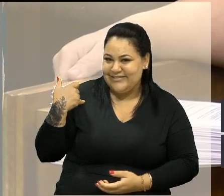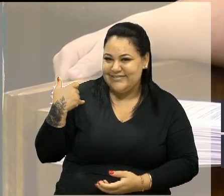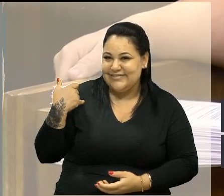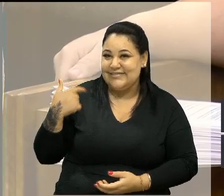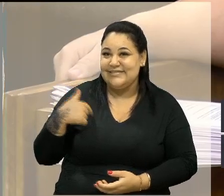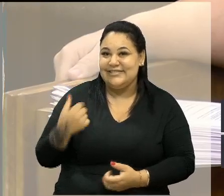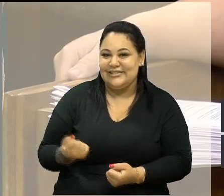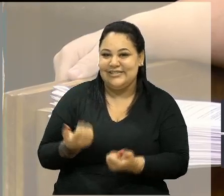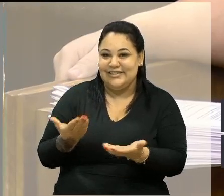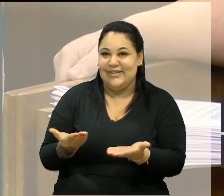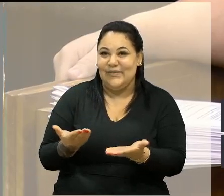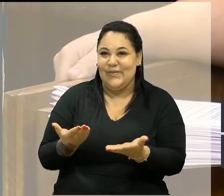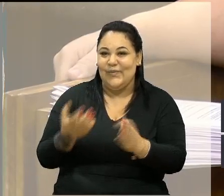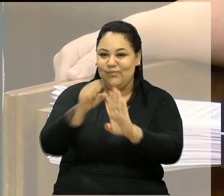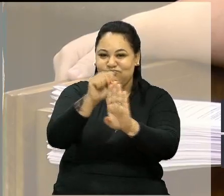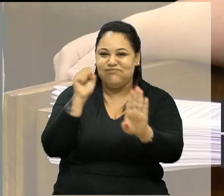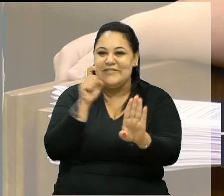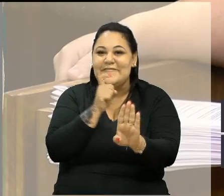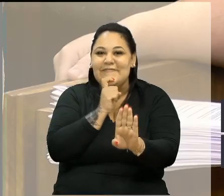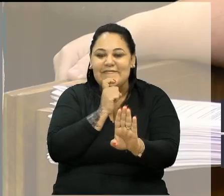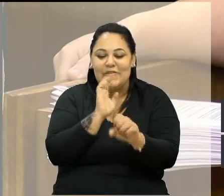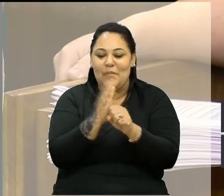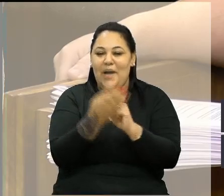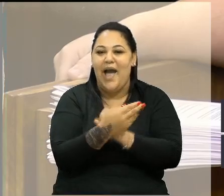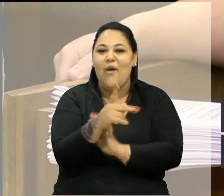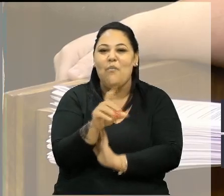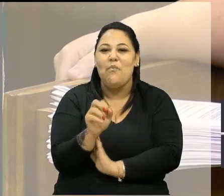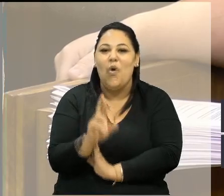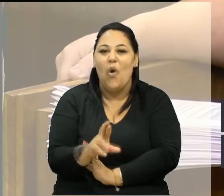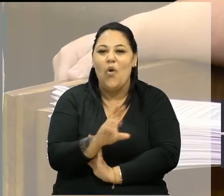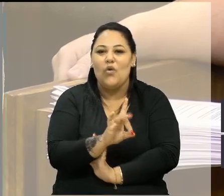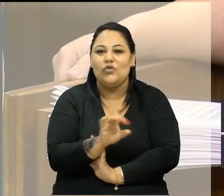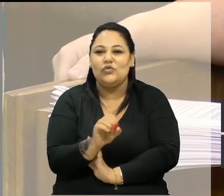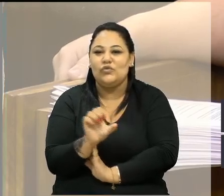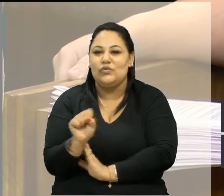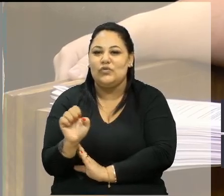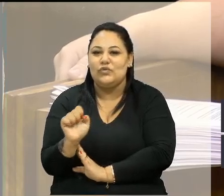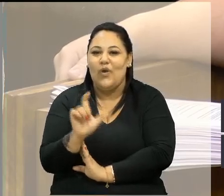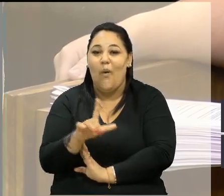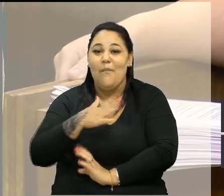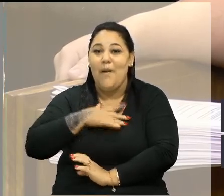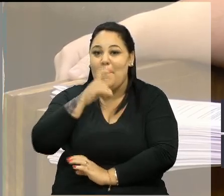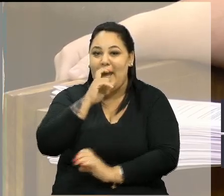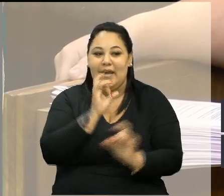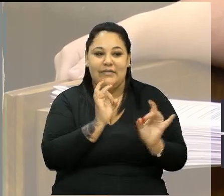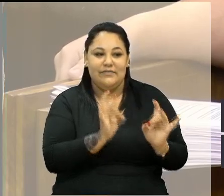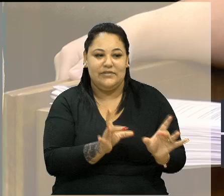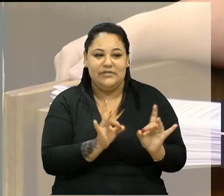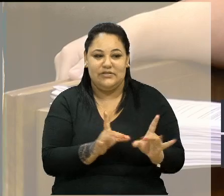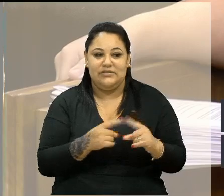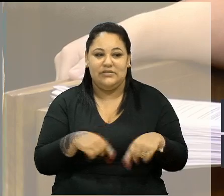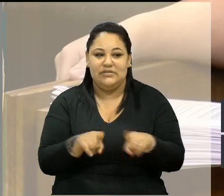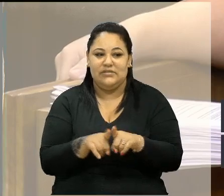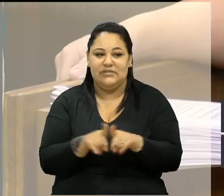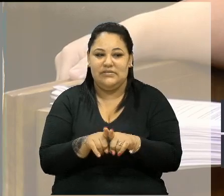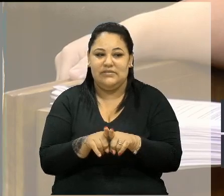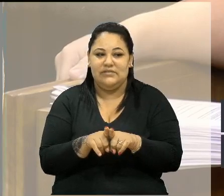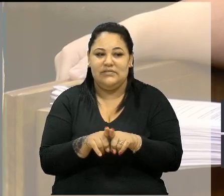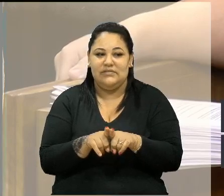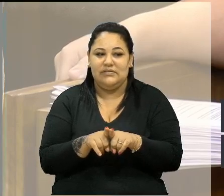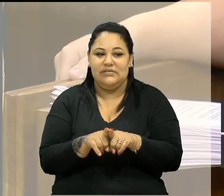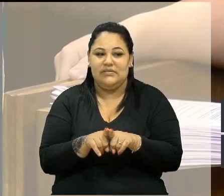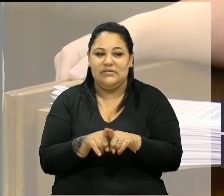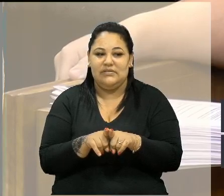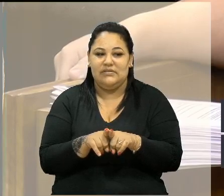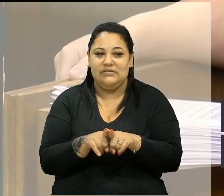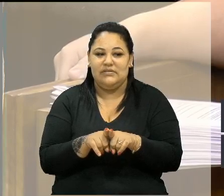entregou um balcão frigorífico lá no Pôr do Sol, né, onde o meu pai fazia as vendas e lhe conheci lá. Então, olha onde a